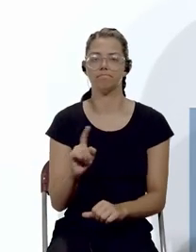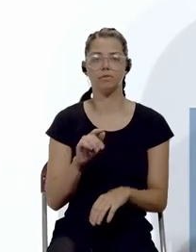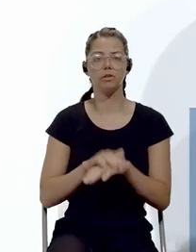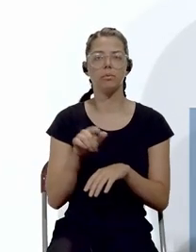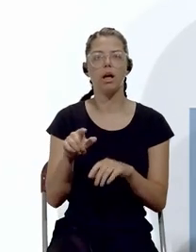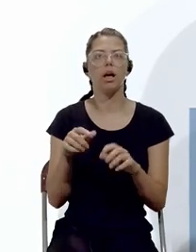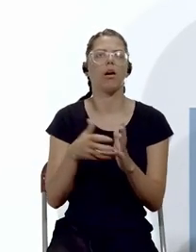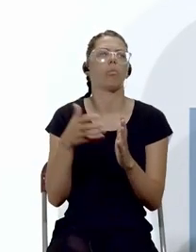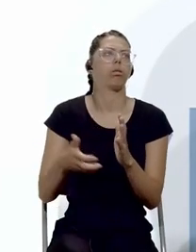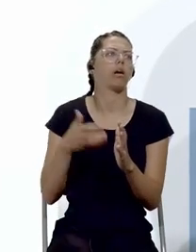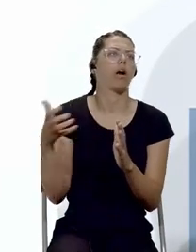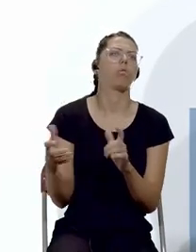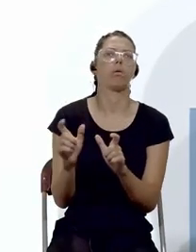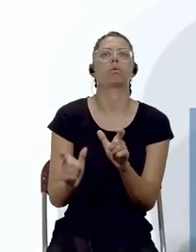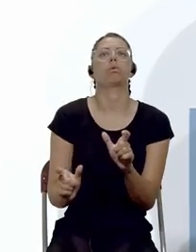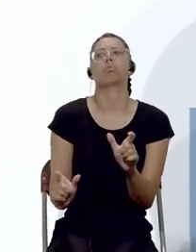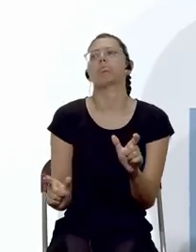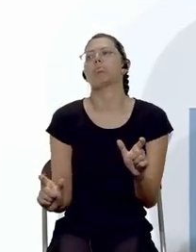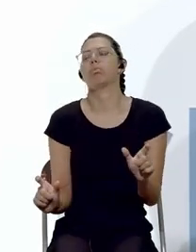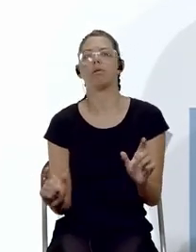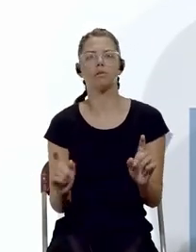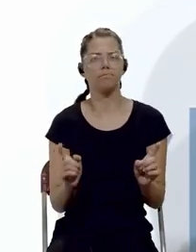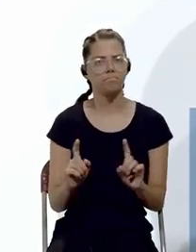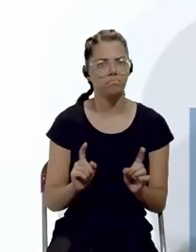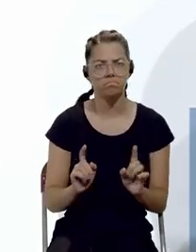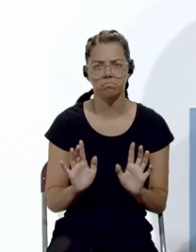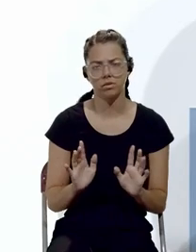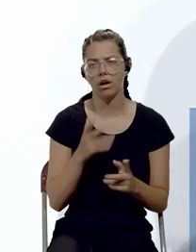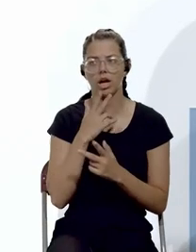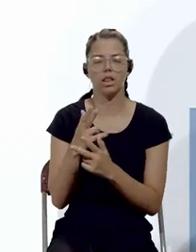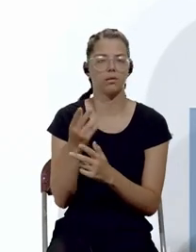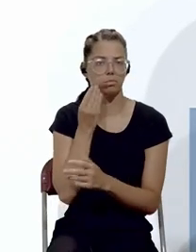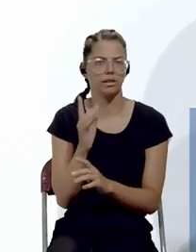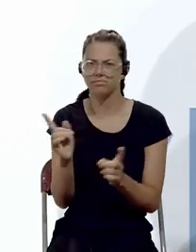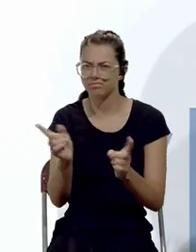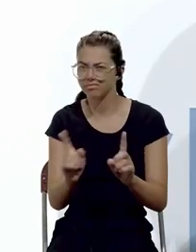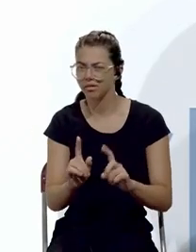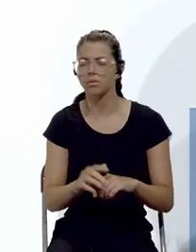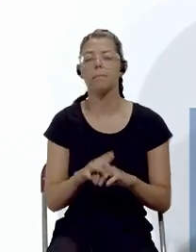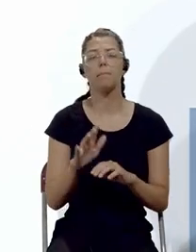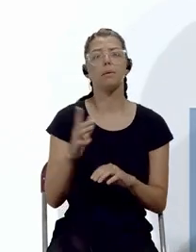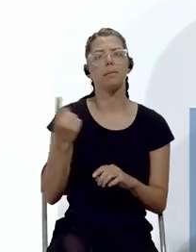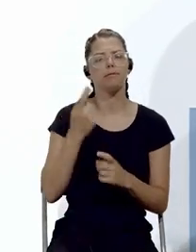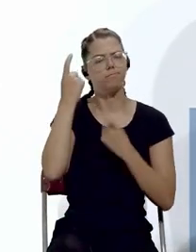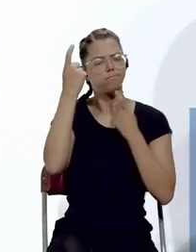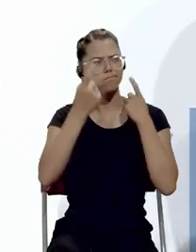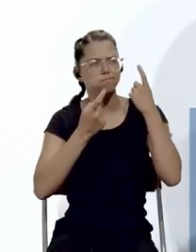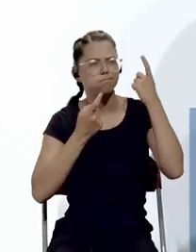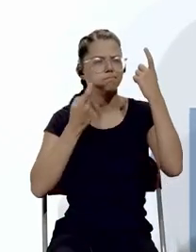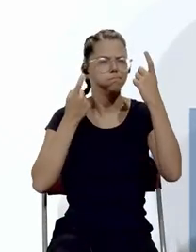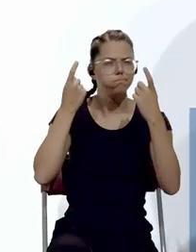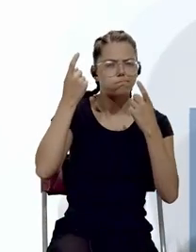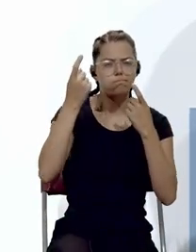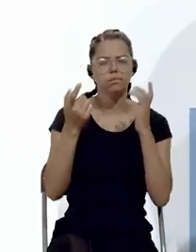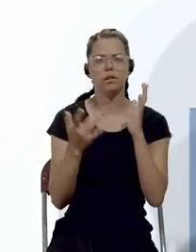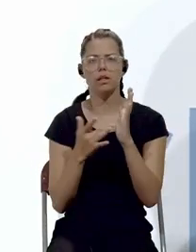de ser complicada, nem palavrosa, nem todas essas coisas que às vezes se associam à crítica. Mas tem de haver uma reflexão, não é? O colocar